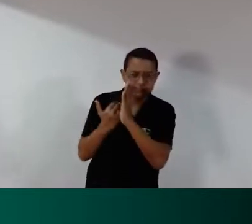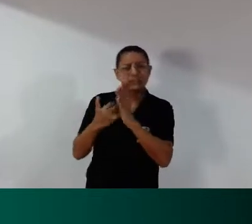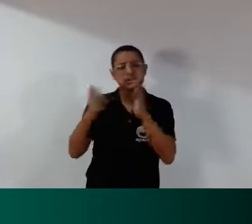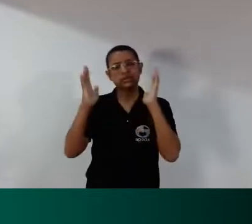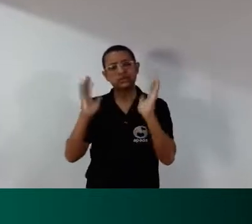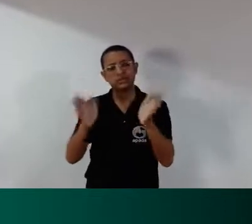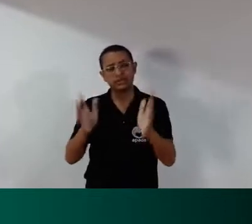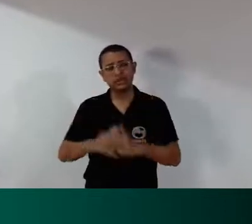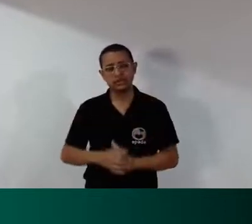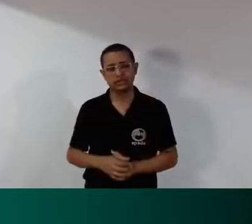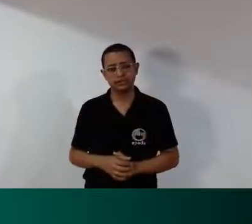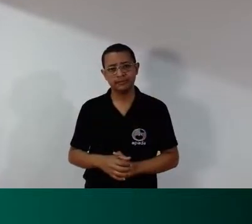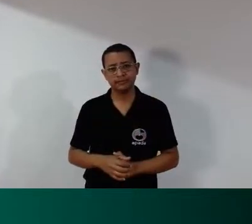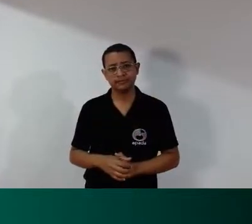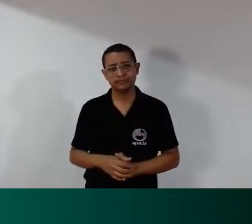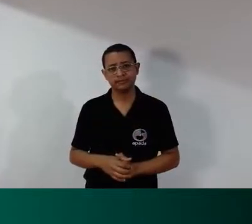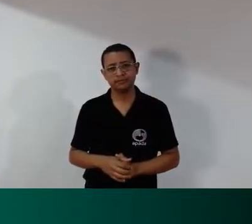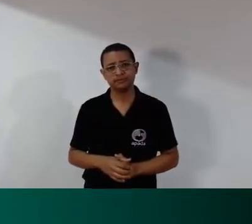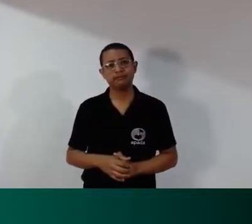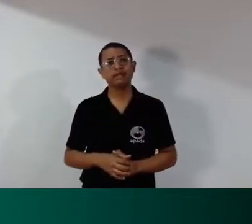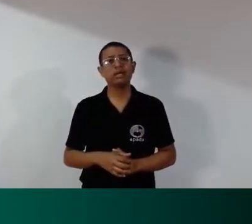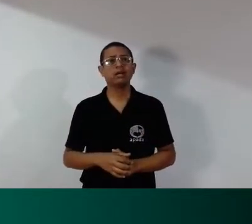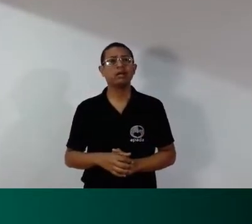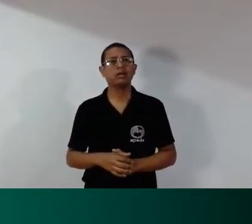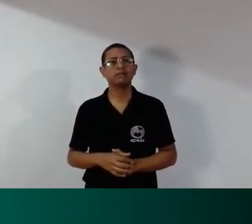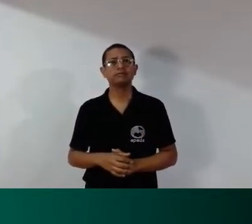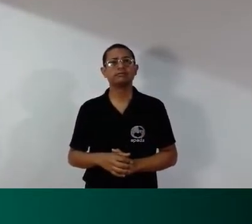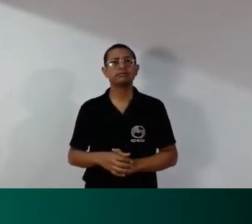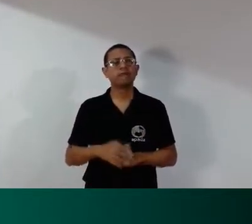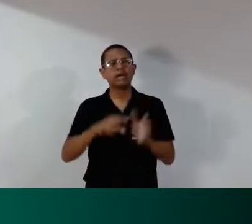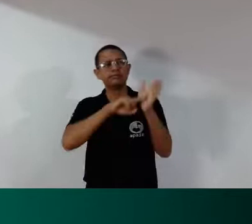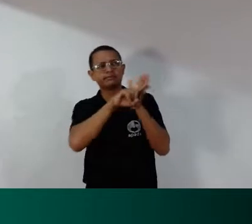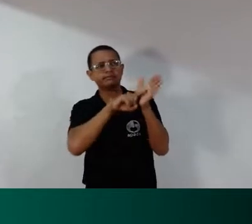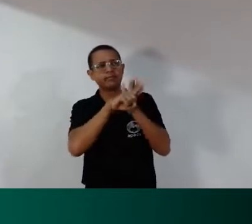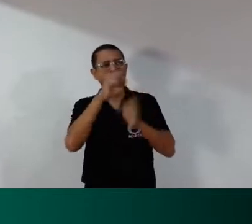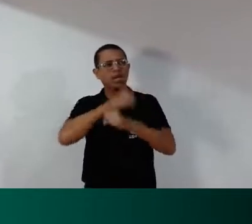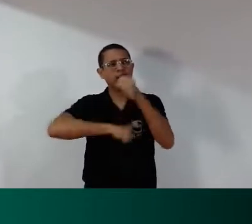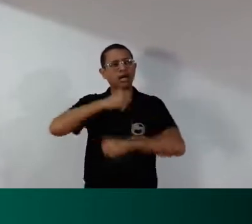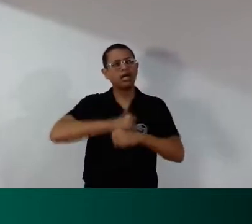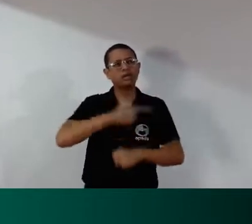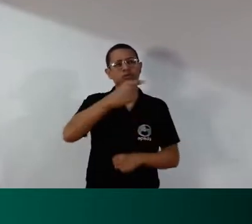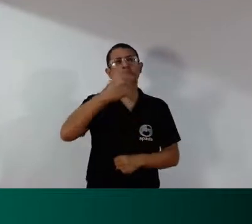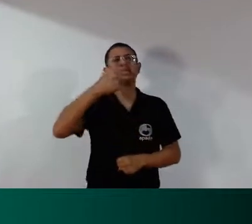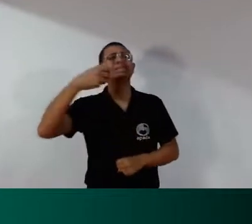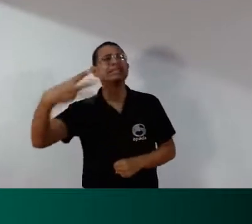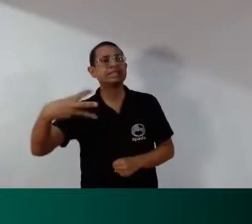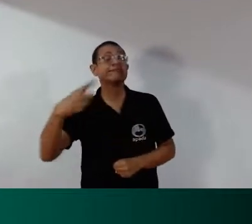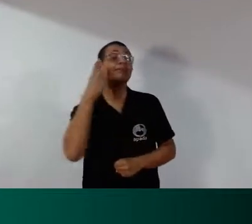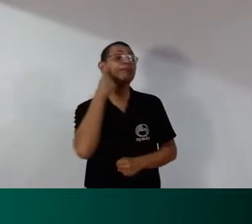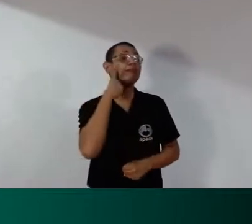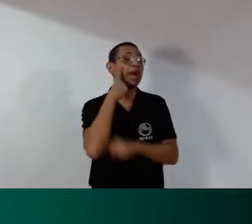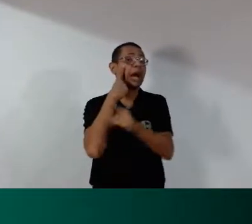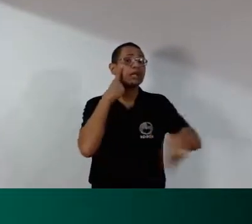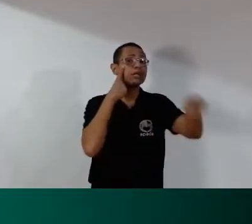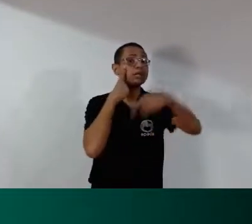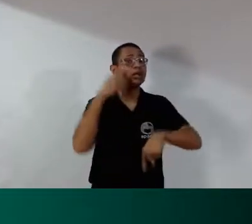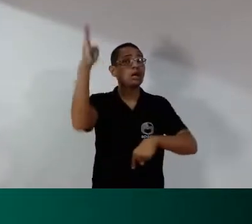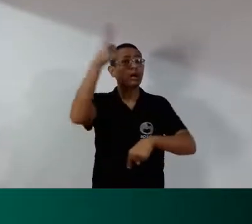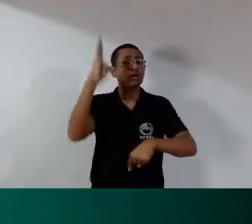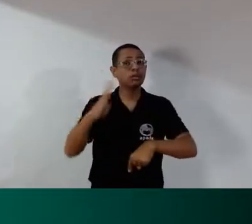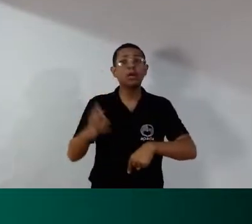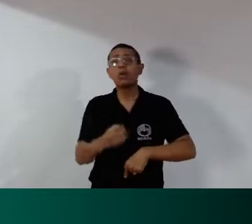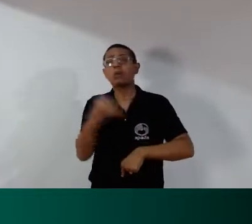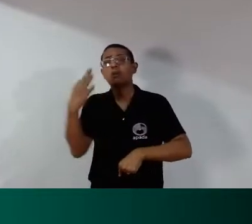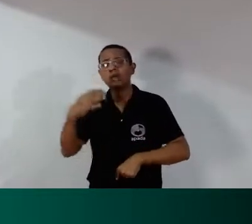da redução da fome mesmo última 2013 quando a Dilma era Presidente não foi nenhum